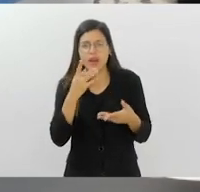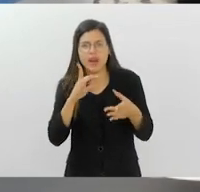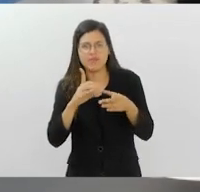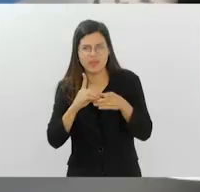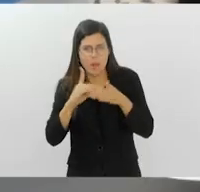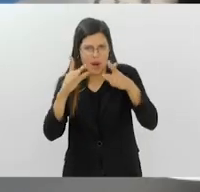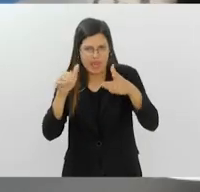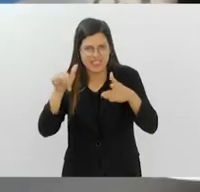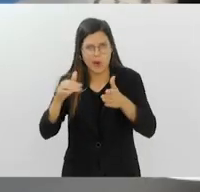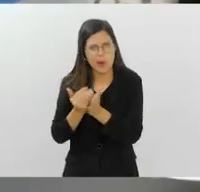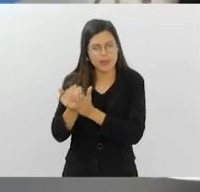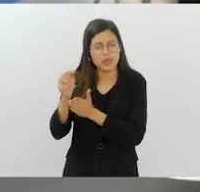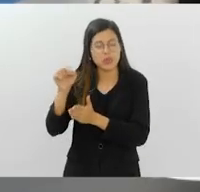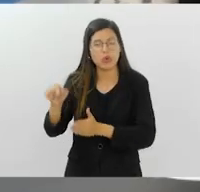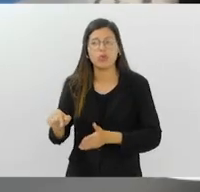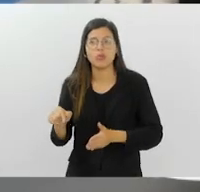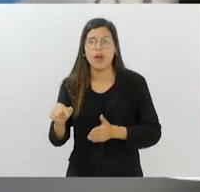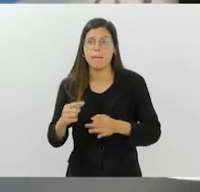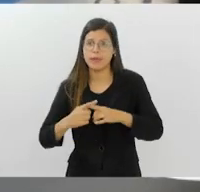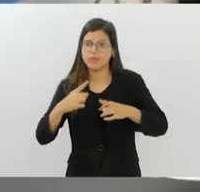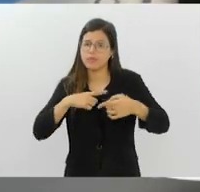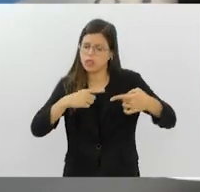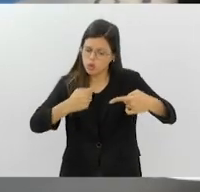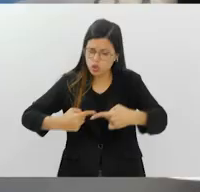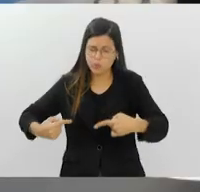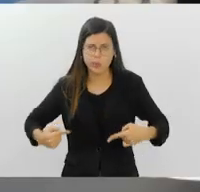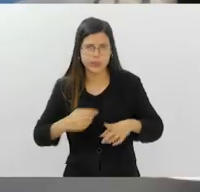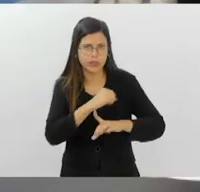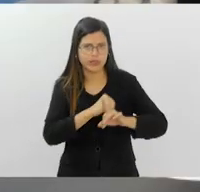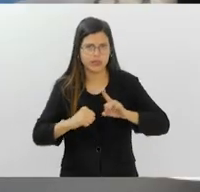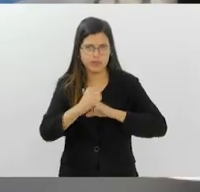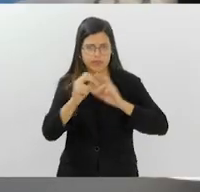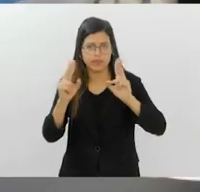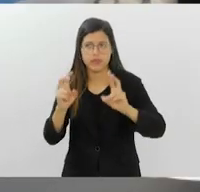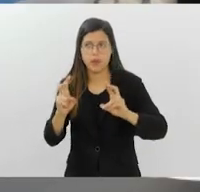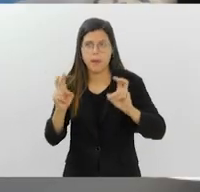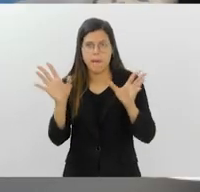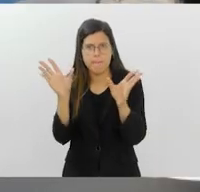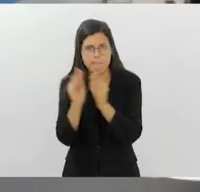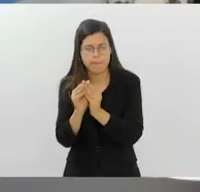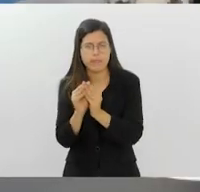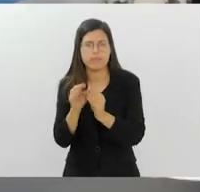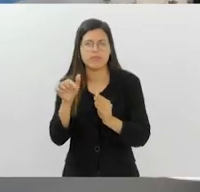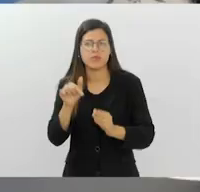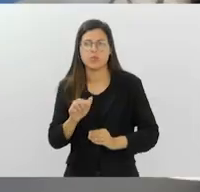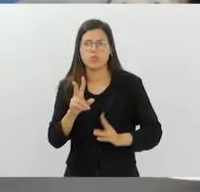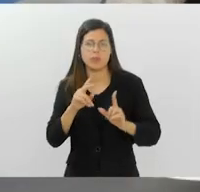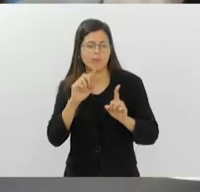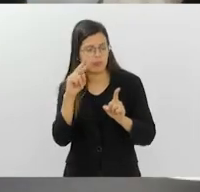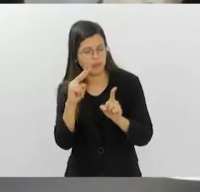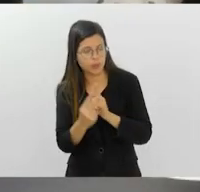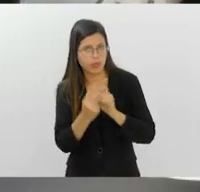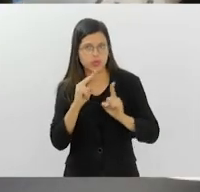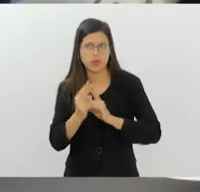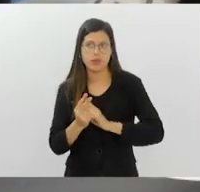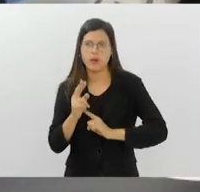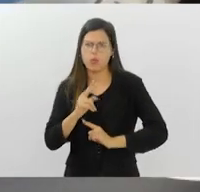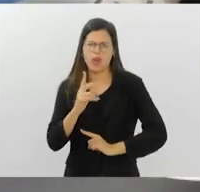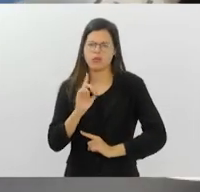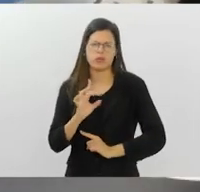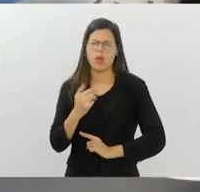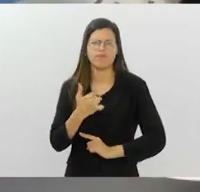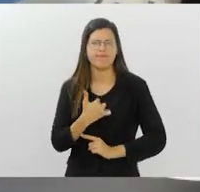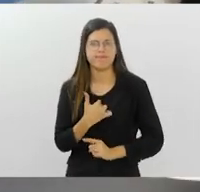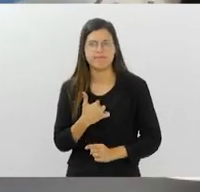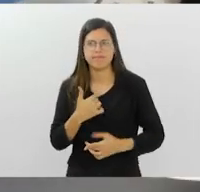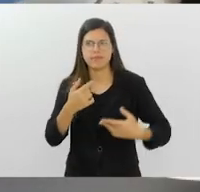sociais em relação a esse tema então muito brevemente trouxe um pouco desse Panorama porque não é só a mim que a gente que tá